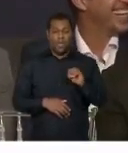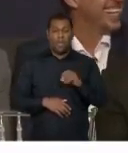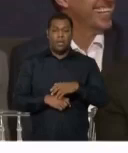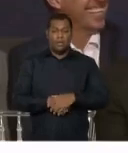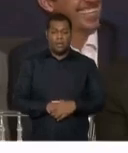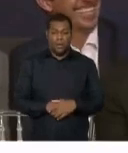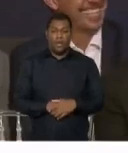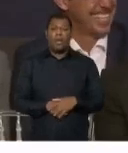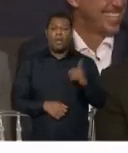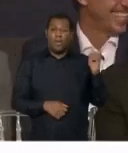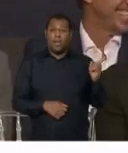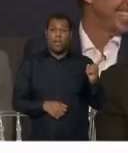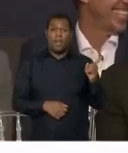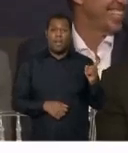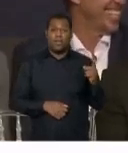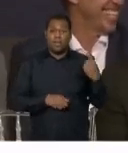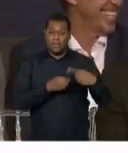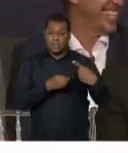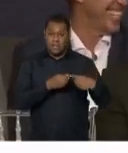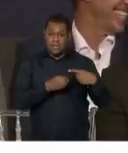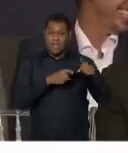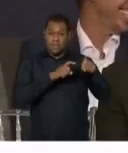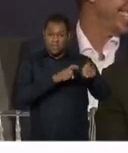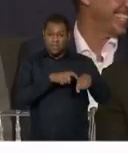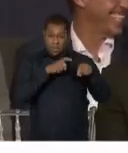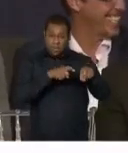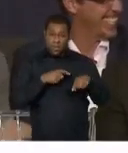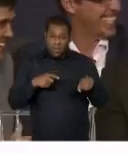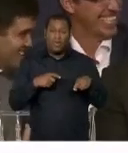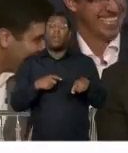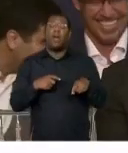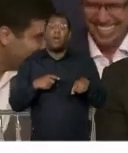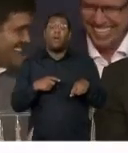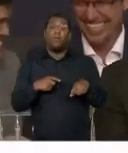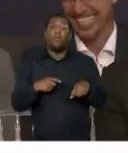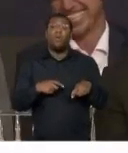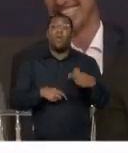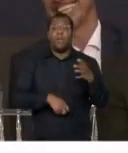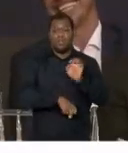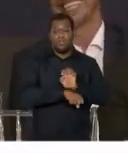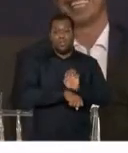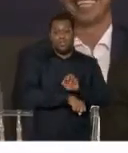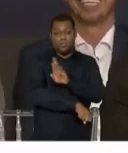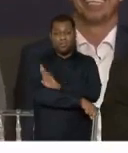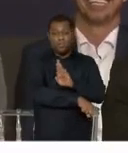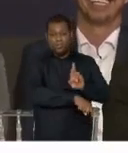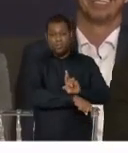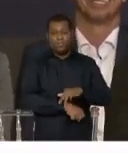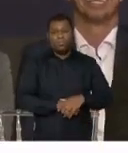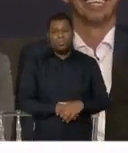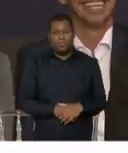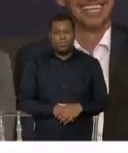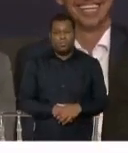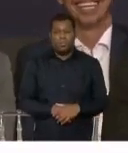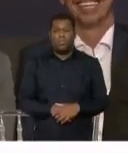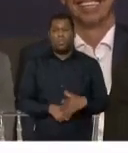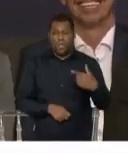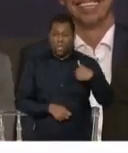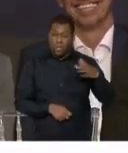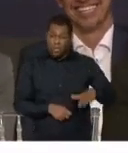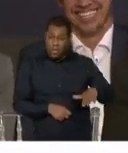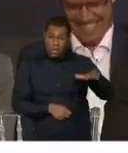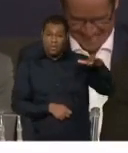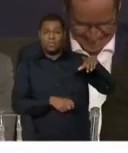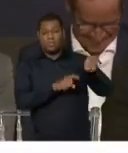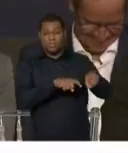no interior de Rondônia. E lá eu morava em uma chácara, passei a minha infância toda lá e